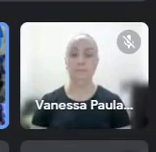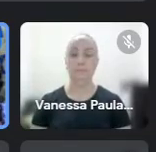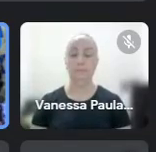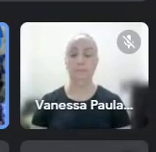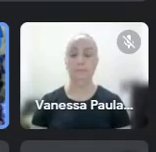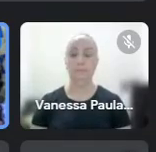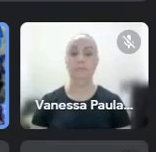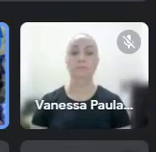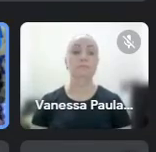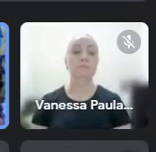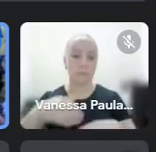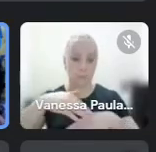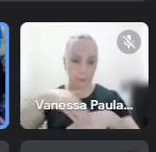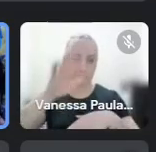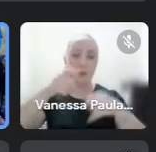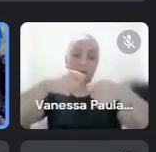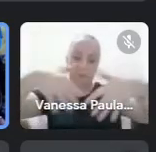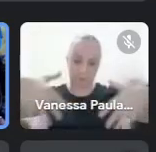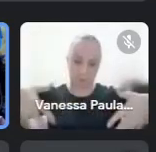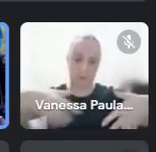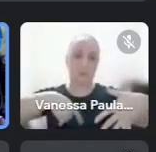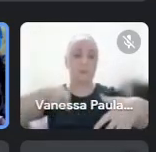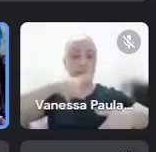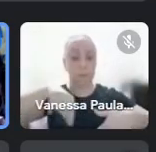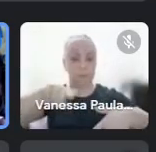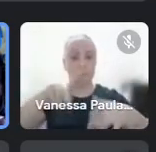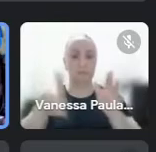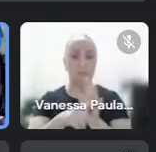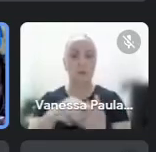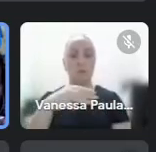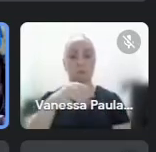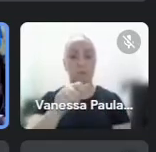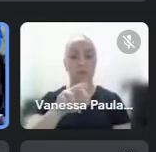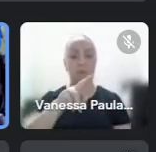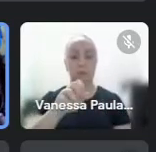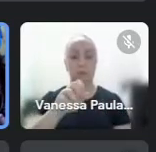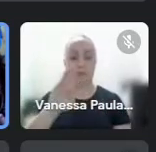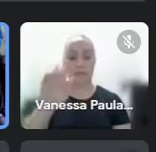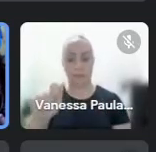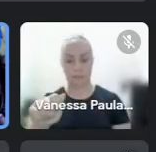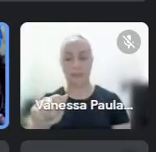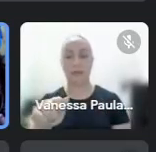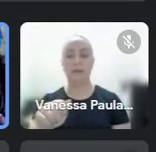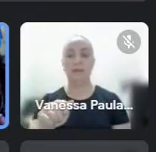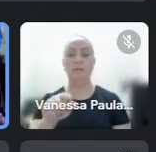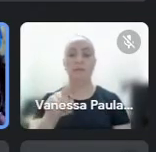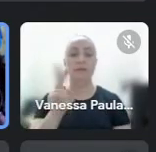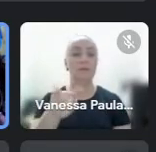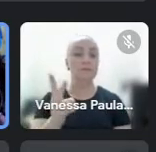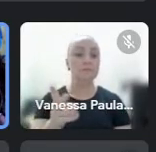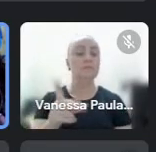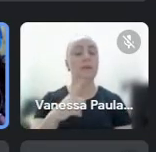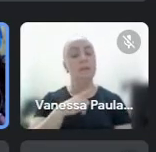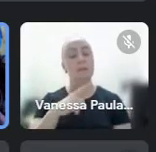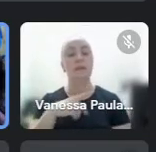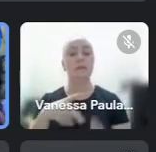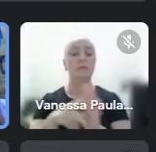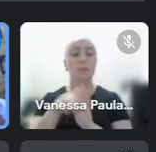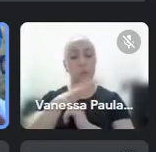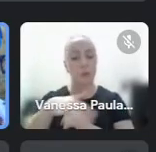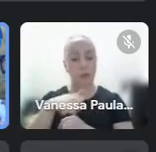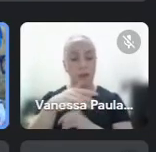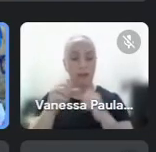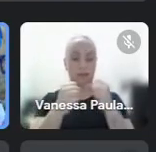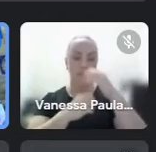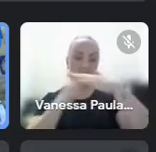Tá mais mapa, né? Distrito Industrial de Marabá, o DIN é tudo isso aqui, Distrito Industrial, né?